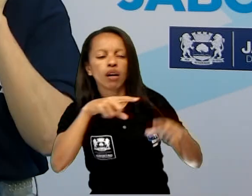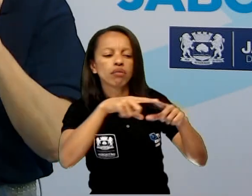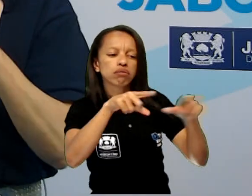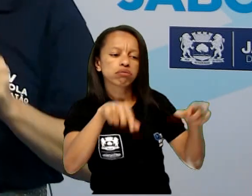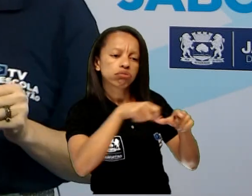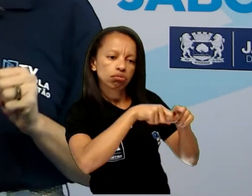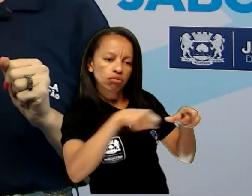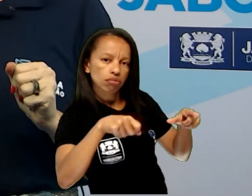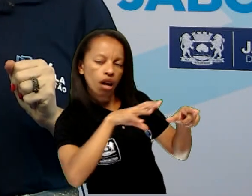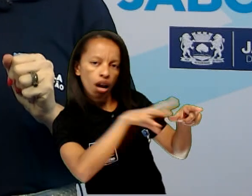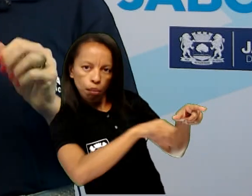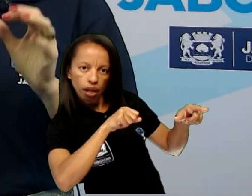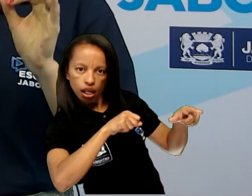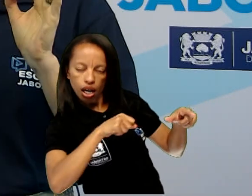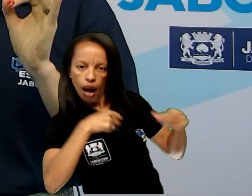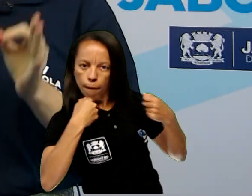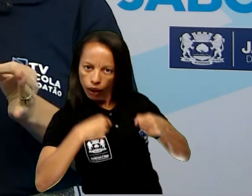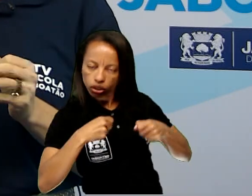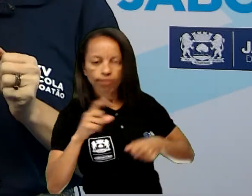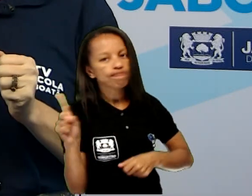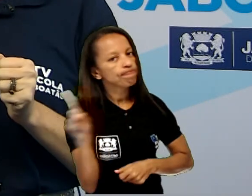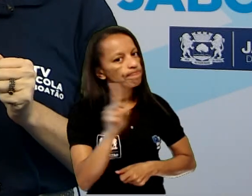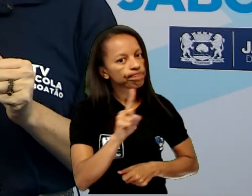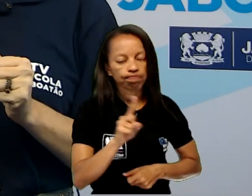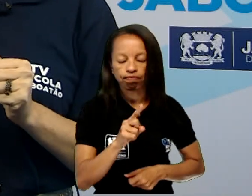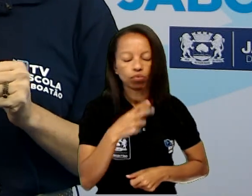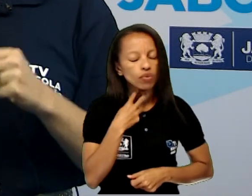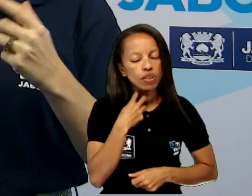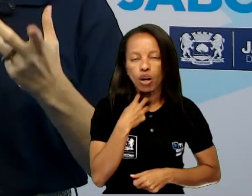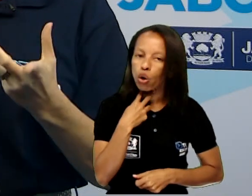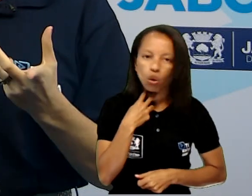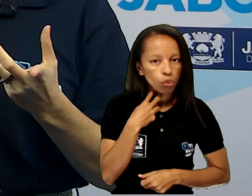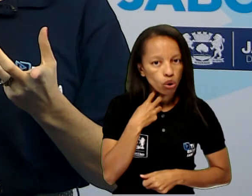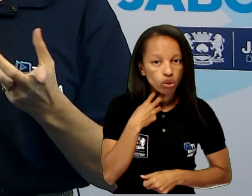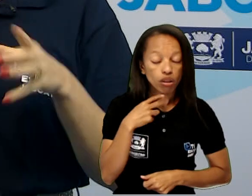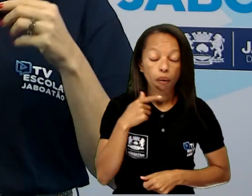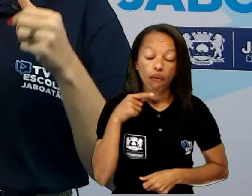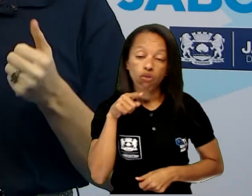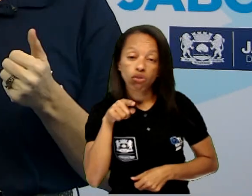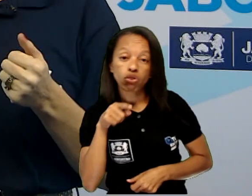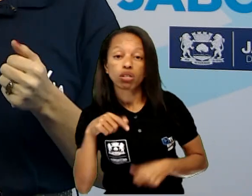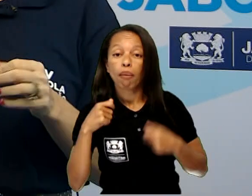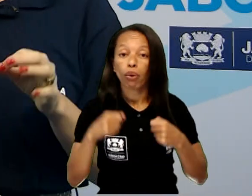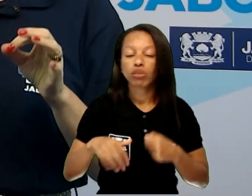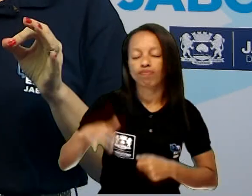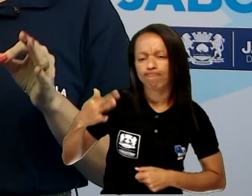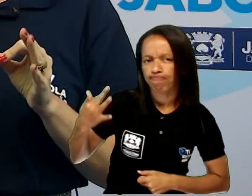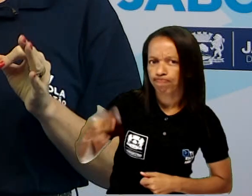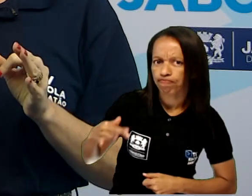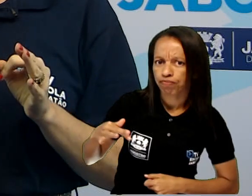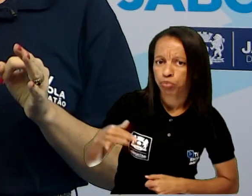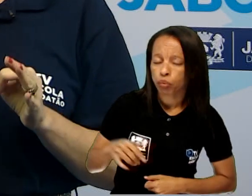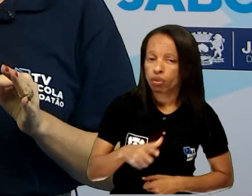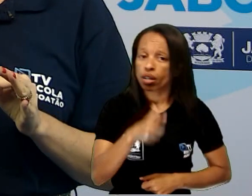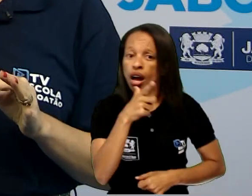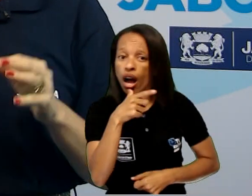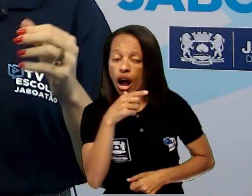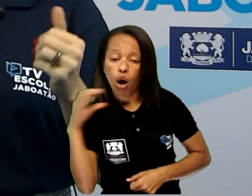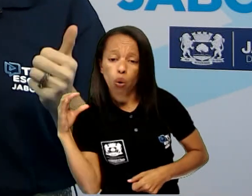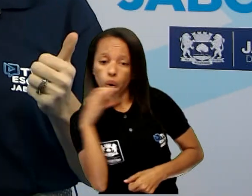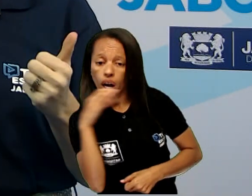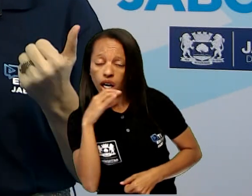para você não mexer, para você não se machucar. Porque a água quente, óleo quente, causa um acidente